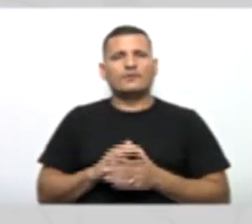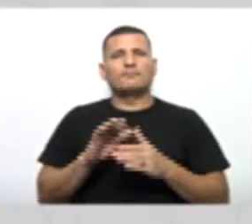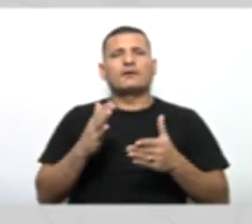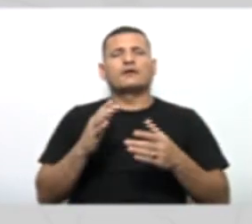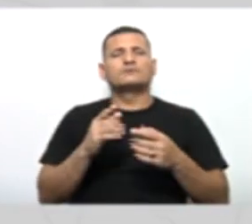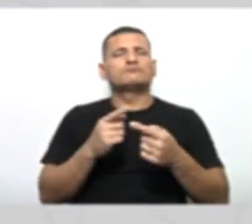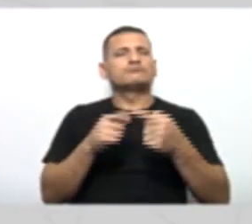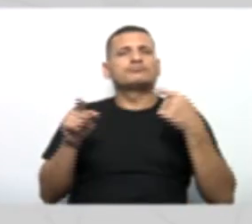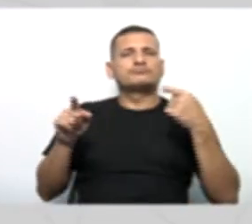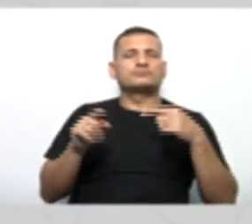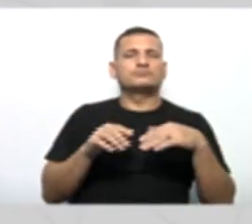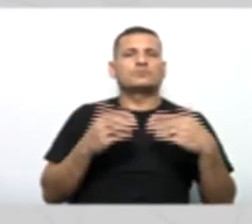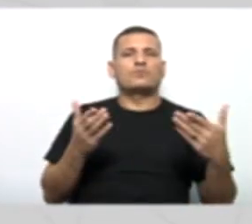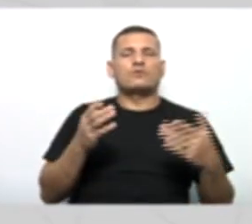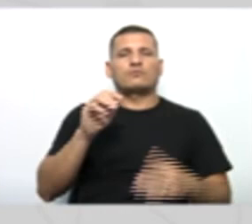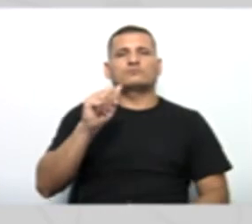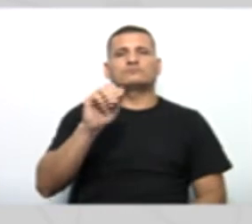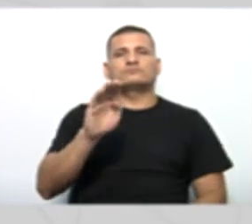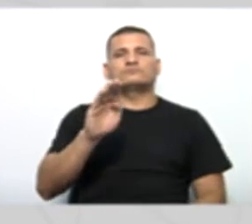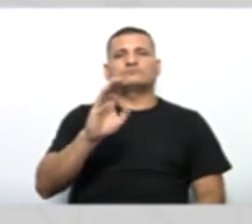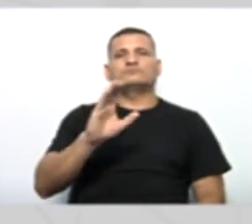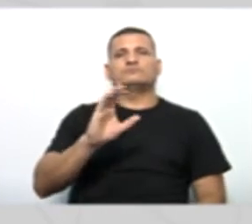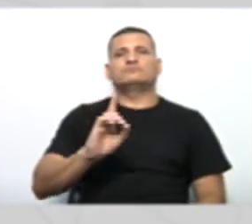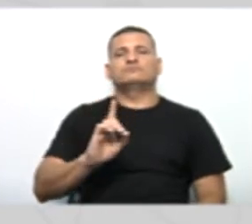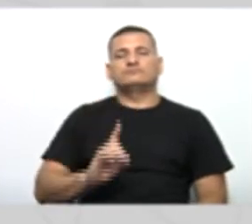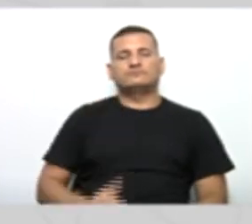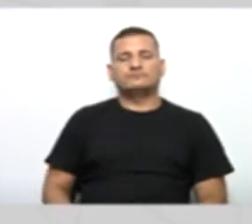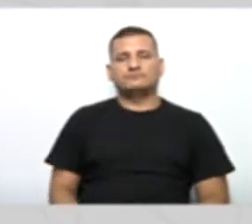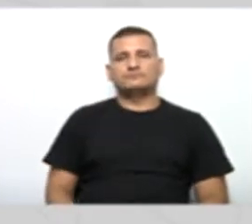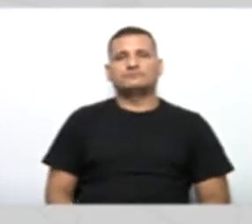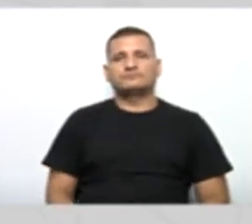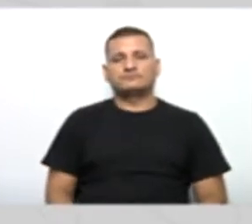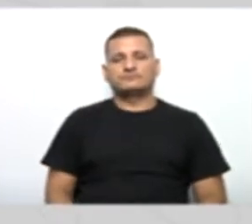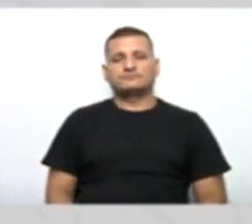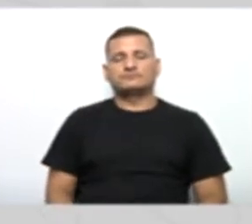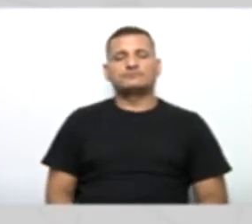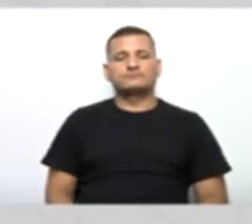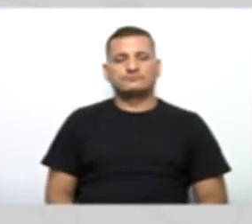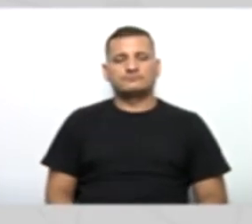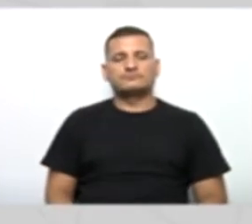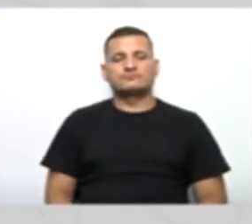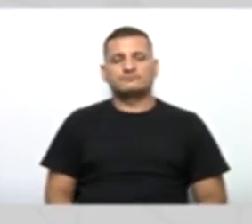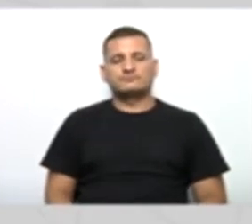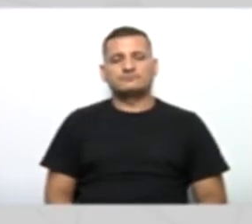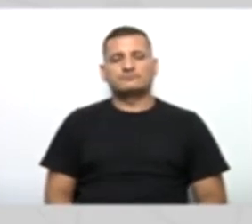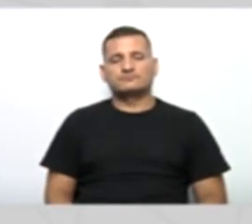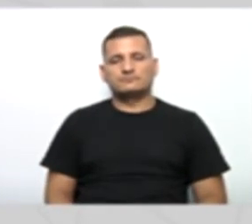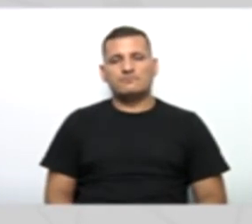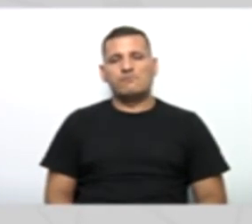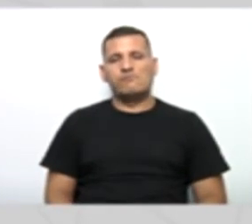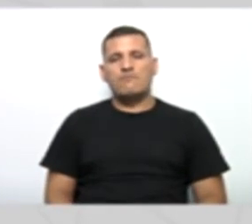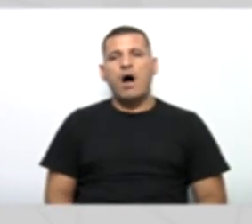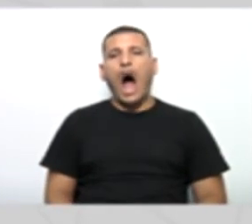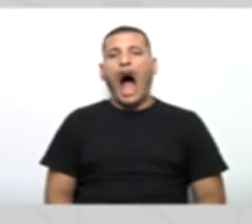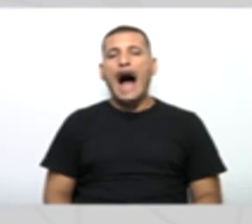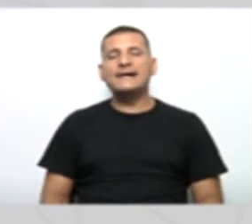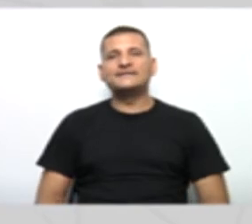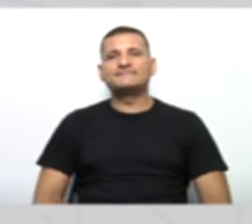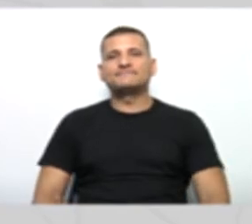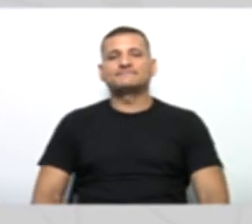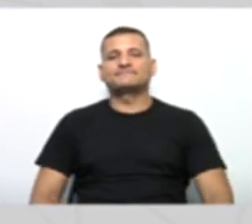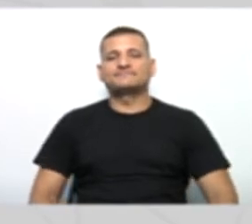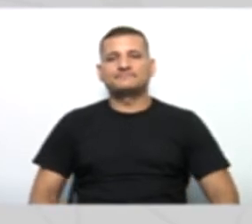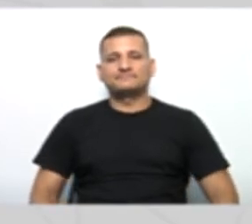não se inclui o seja tá perguntando qual o comportamento não se inclui né dentro dessas proibições do código de ética